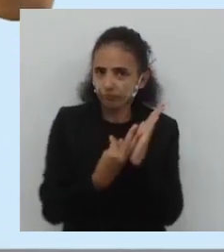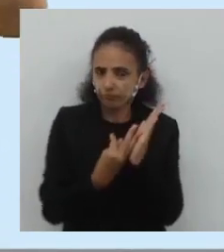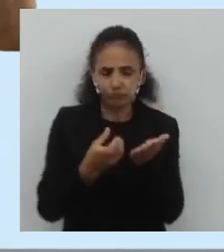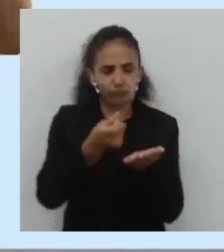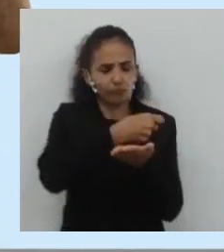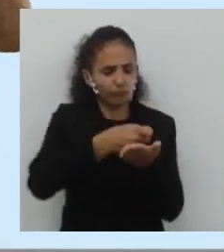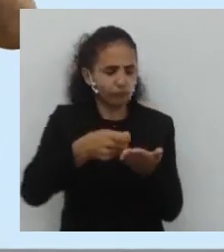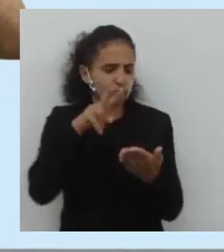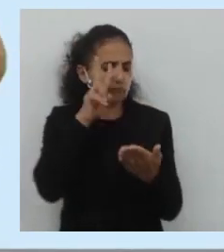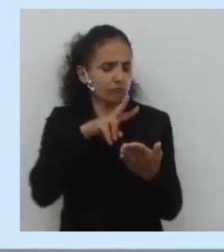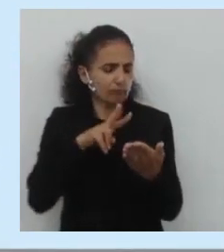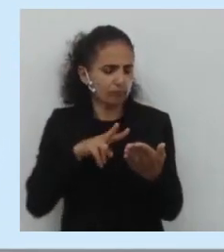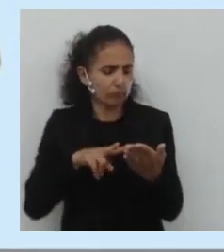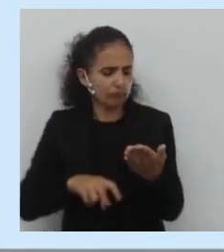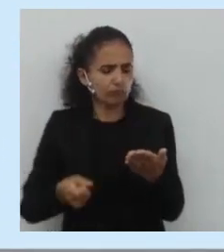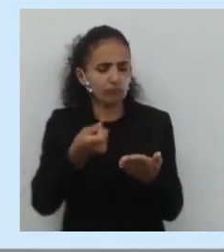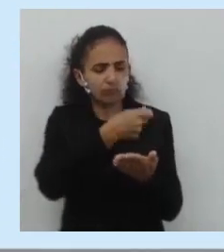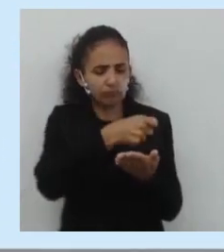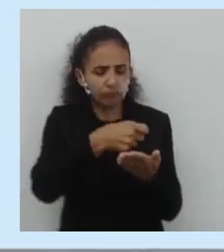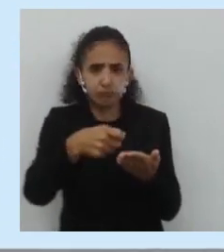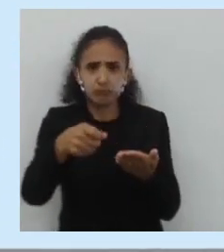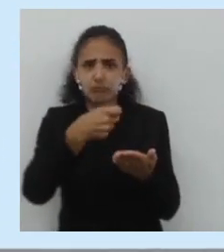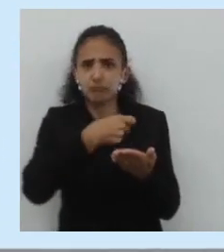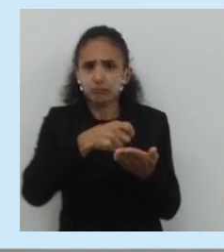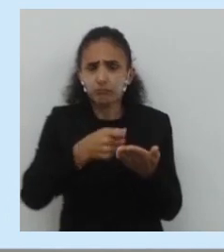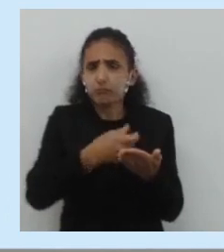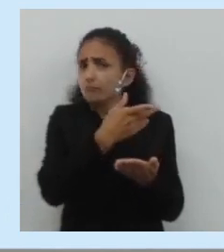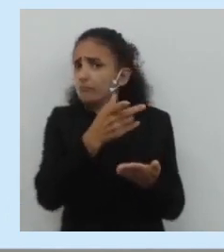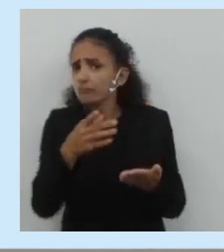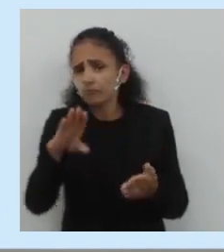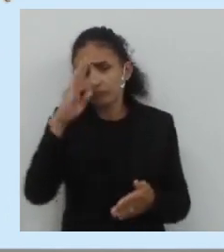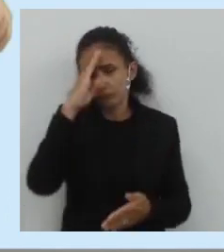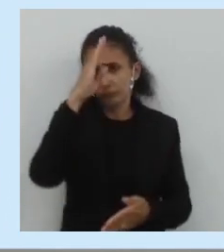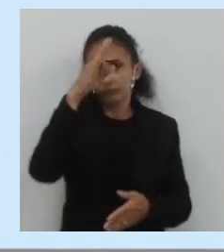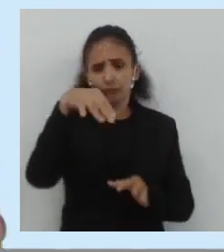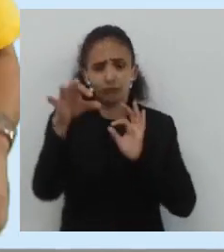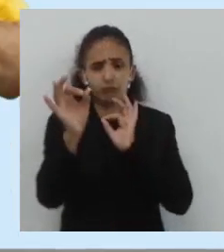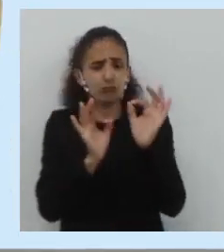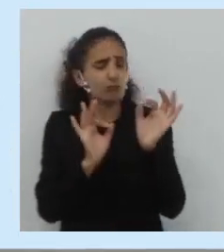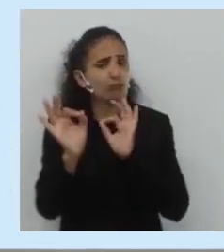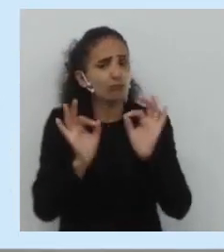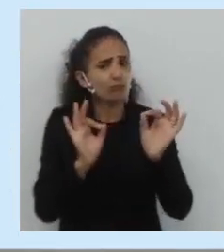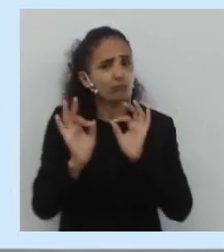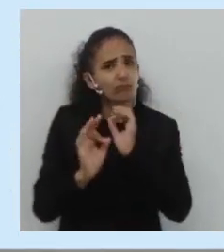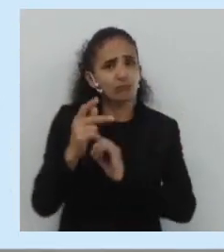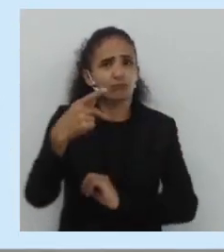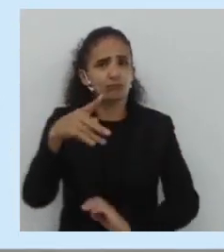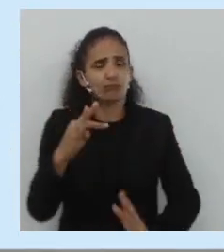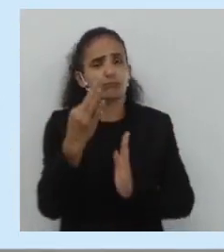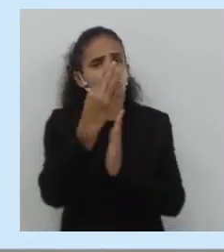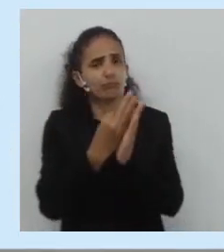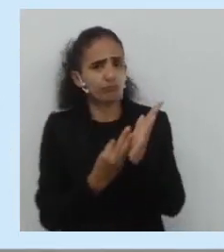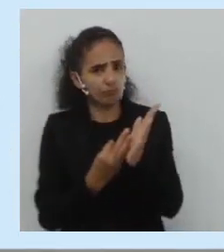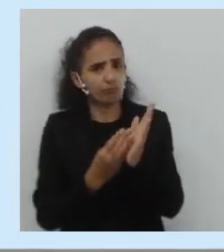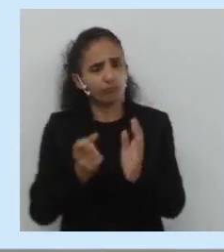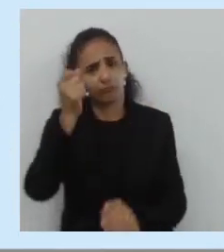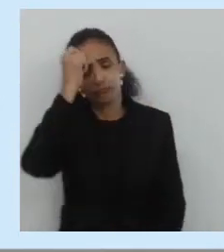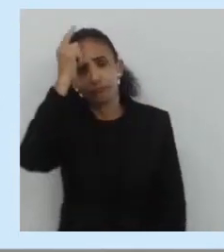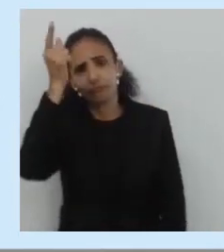pegar, anotar os pontos principais, aqueles que são norteadores, aqueles que possuem o quê? Uma